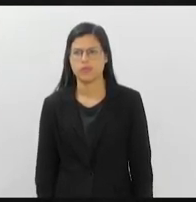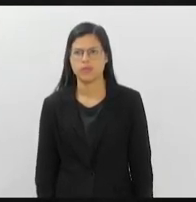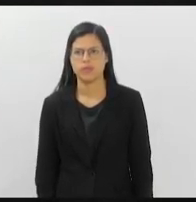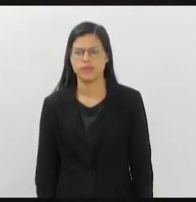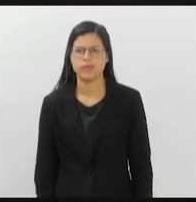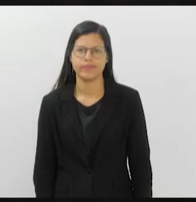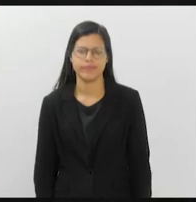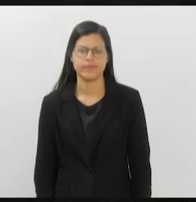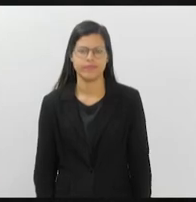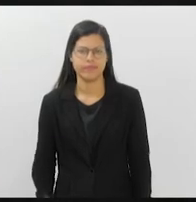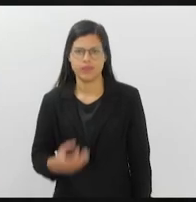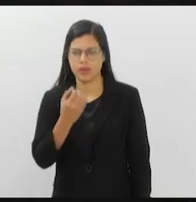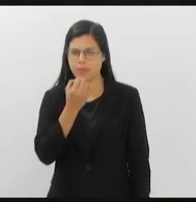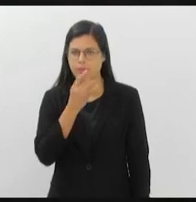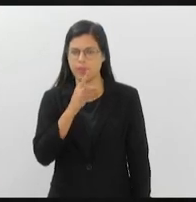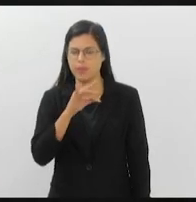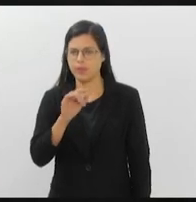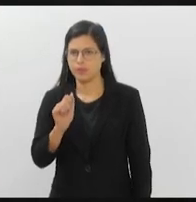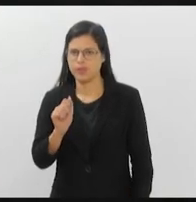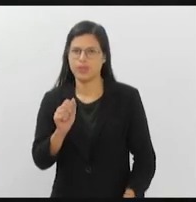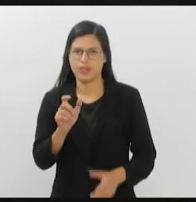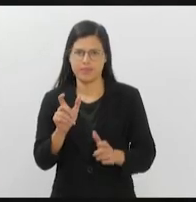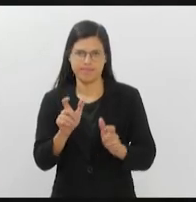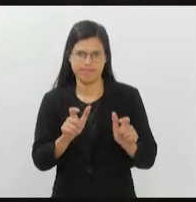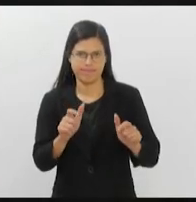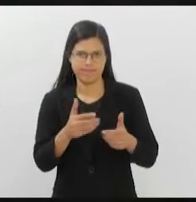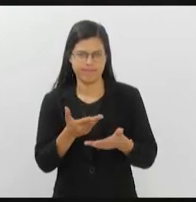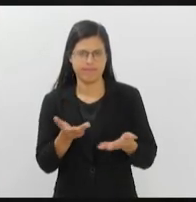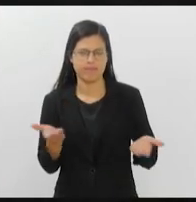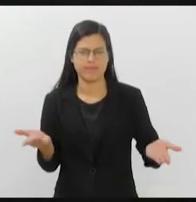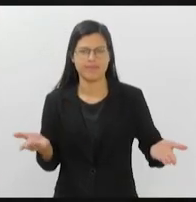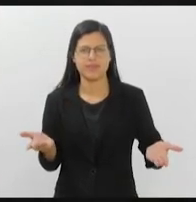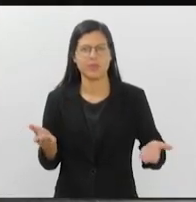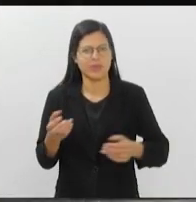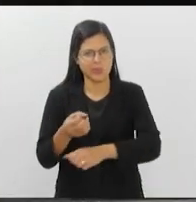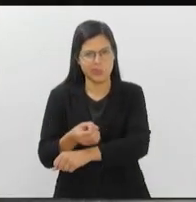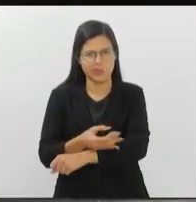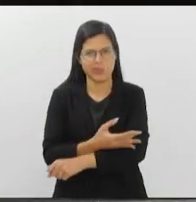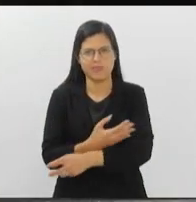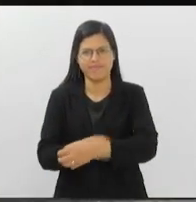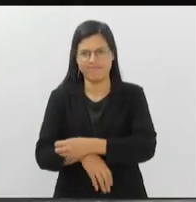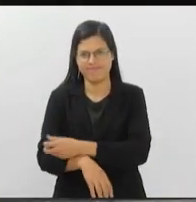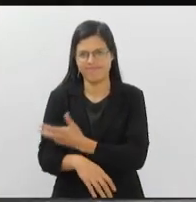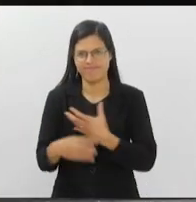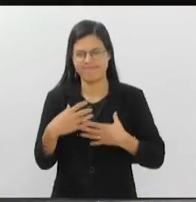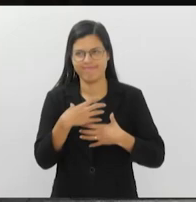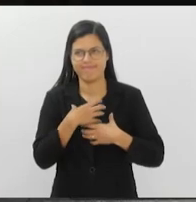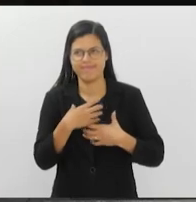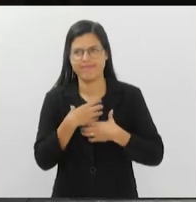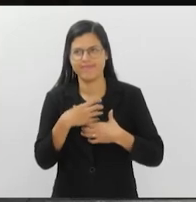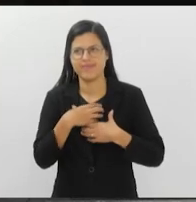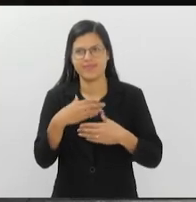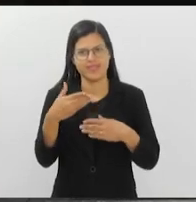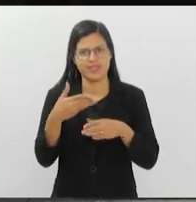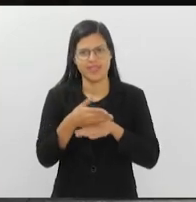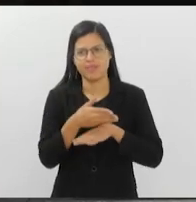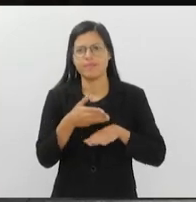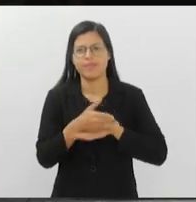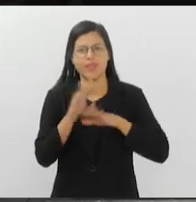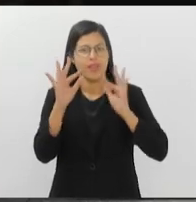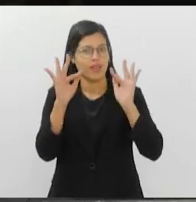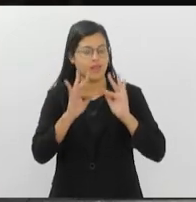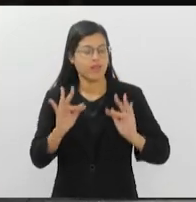Olá, bom dia a todos. Estou muito emocionada de estar aqui hoje, muito feliz de